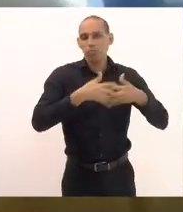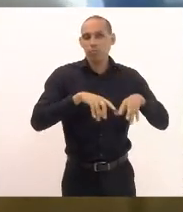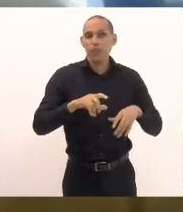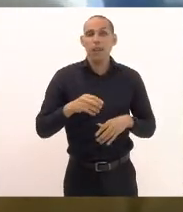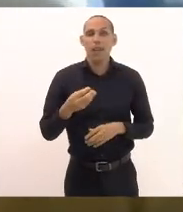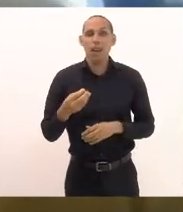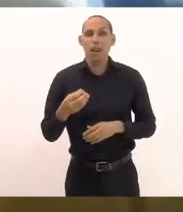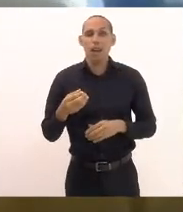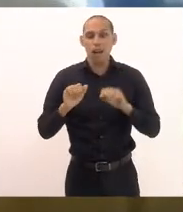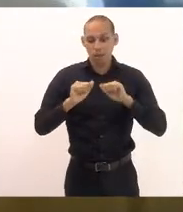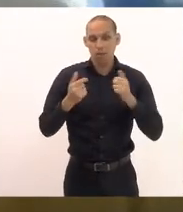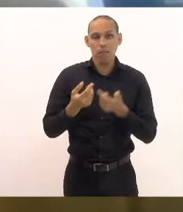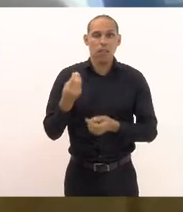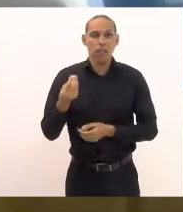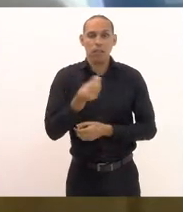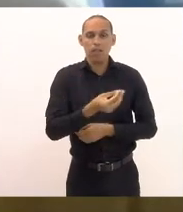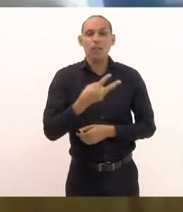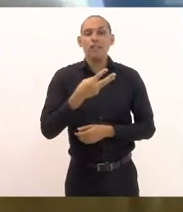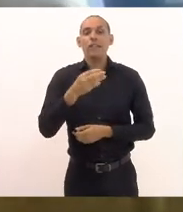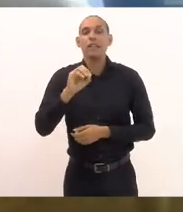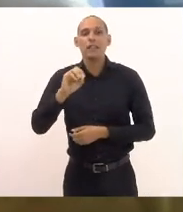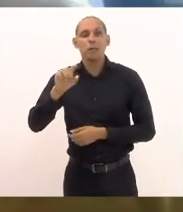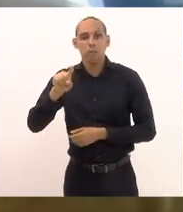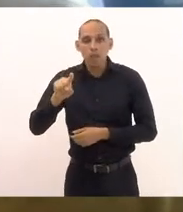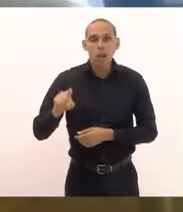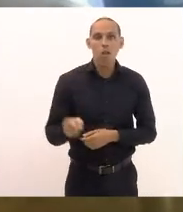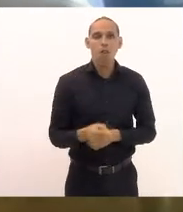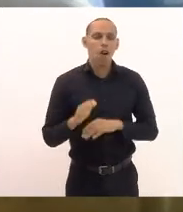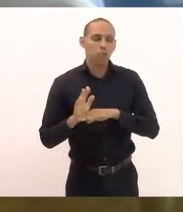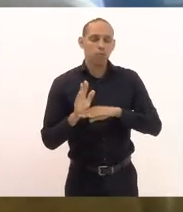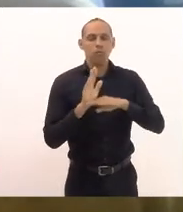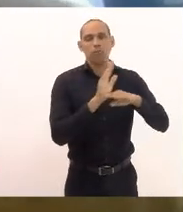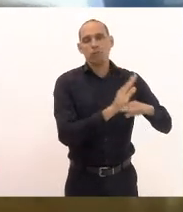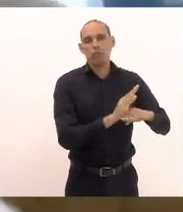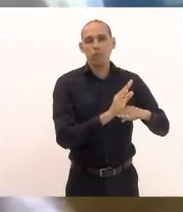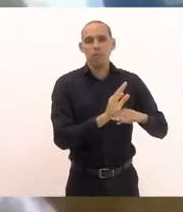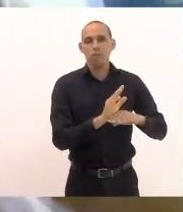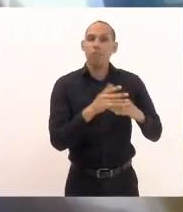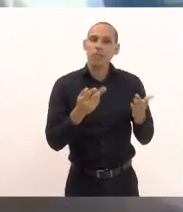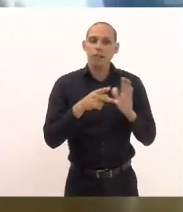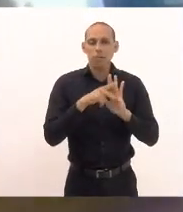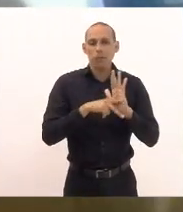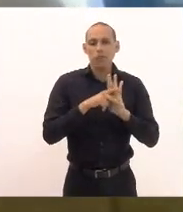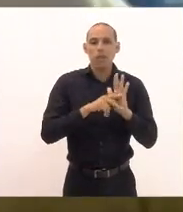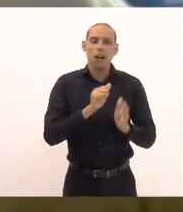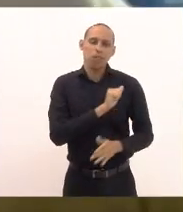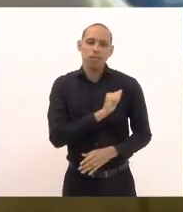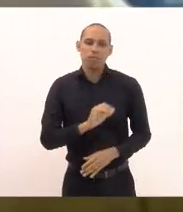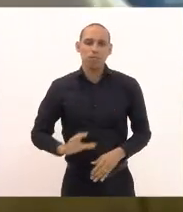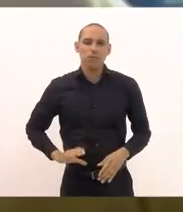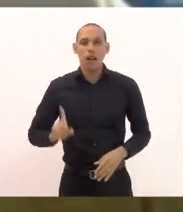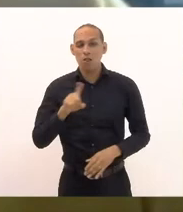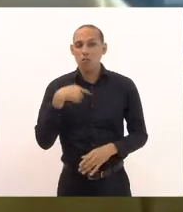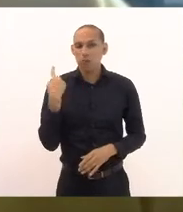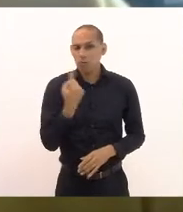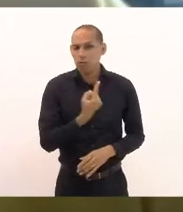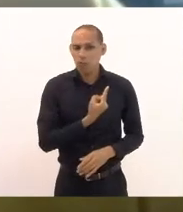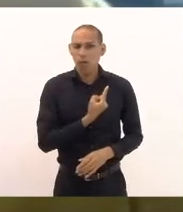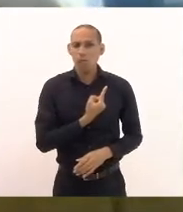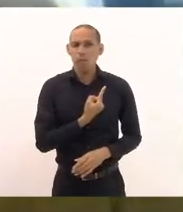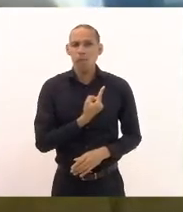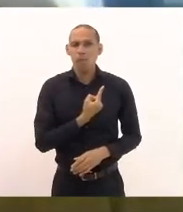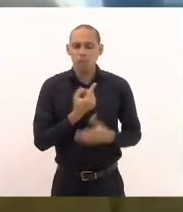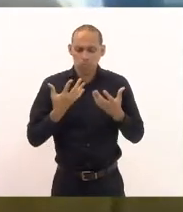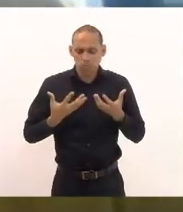para reconstituição e solidariedade, um projeto inicial de Vossa Excelência André Siciliano, que todos nós fomos convidados